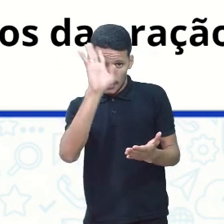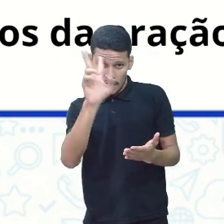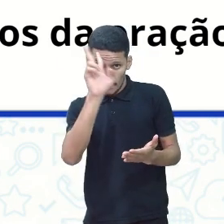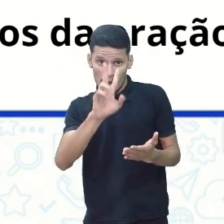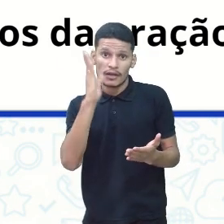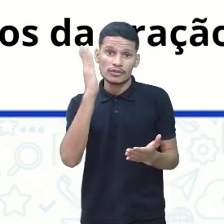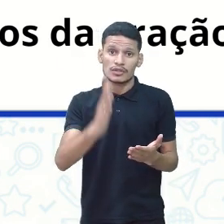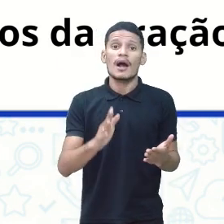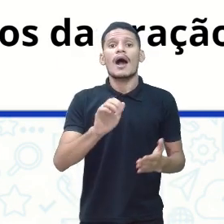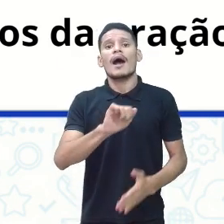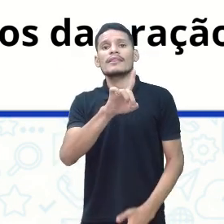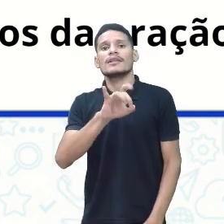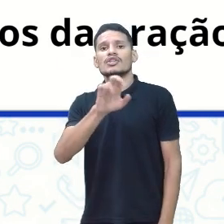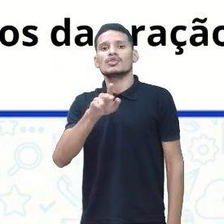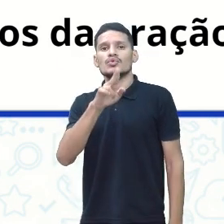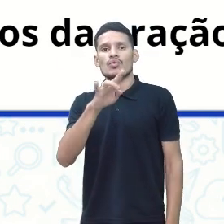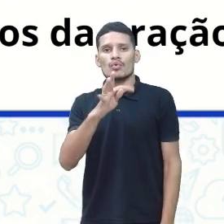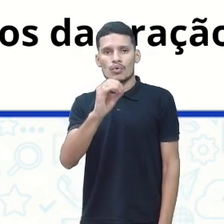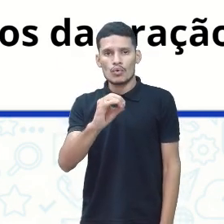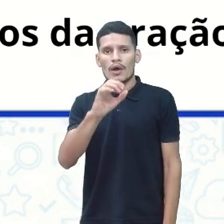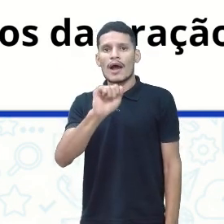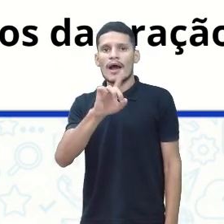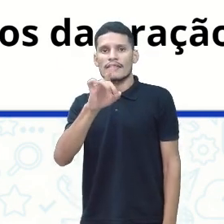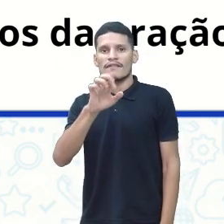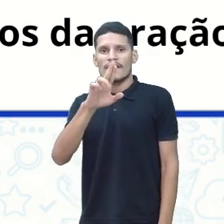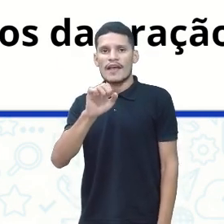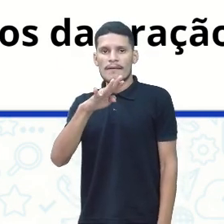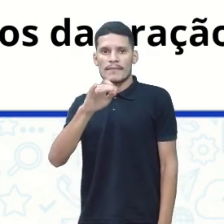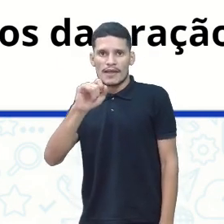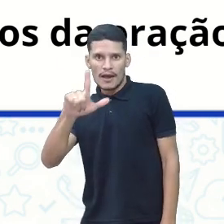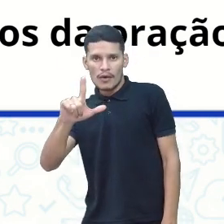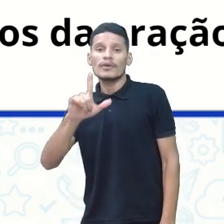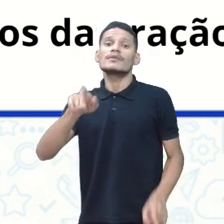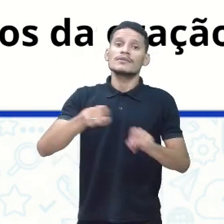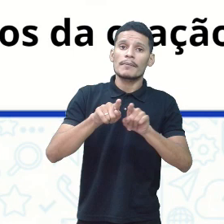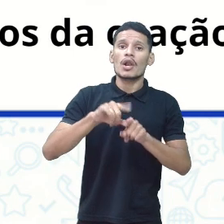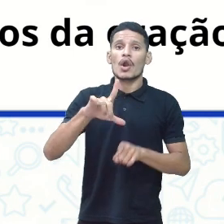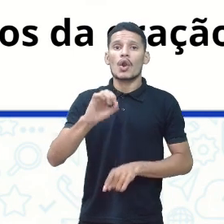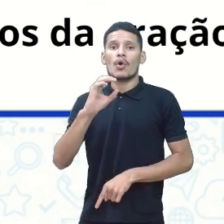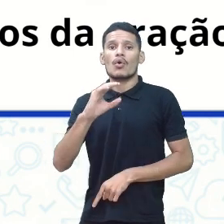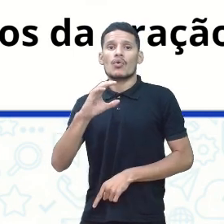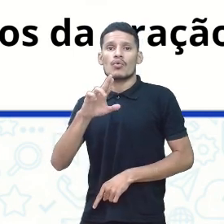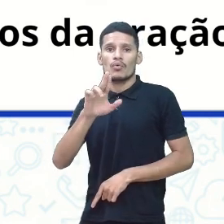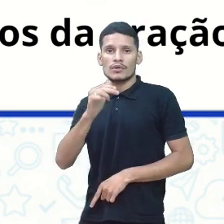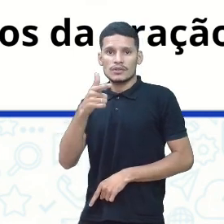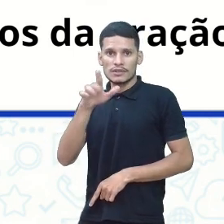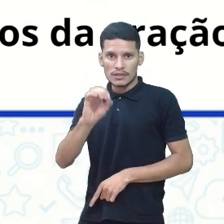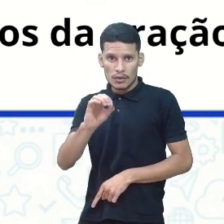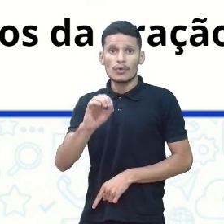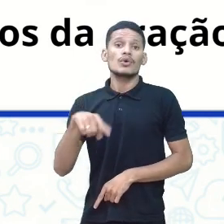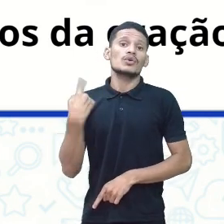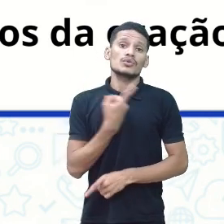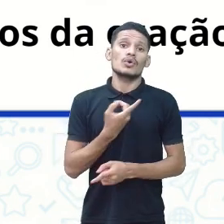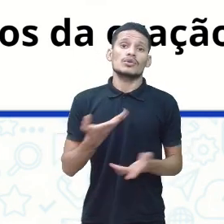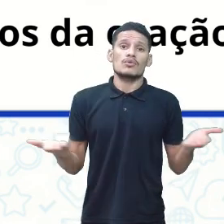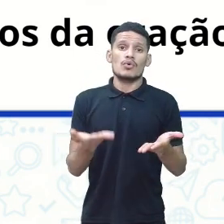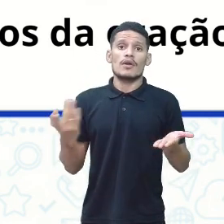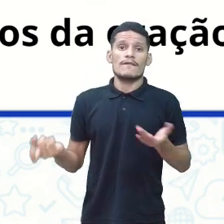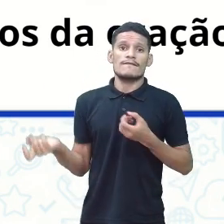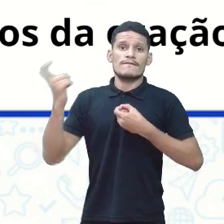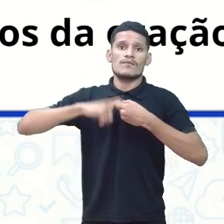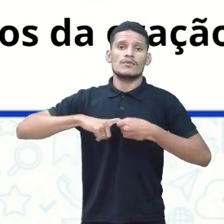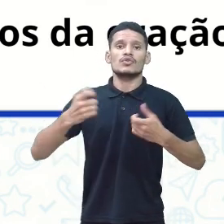um adjunto adverbial e locução adverbial, nós vamos voltar à explicação sobre